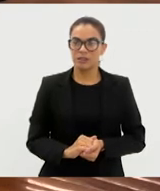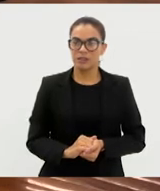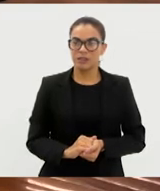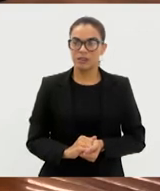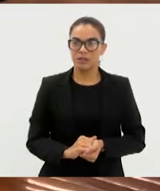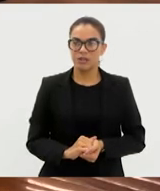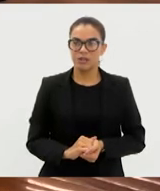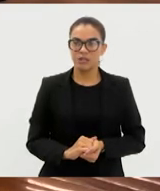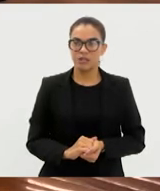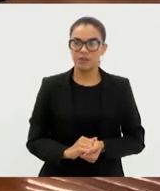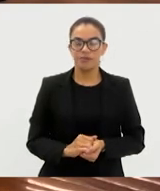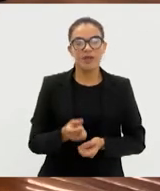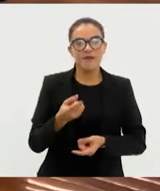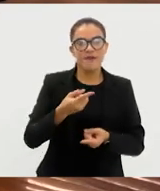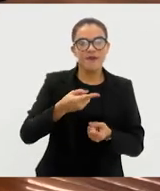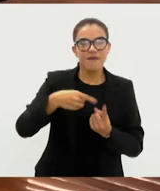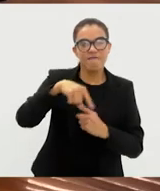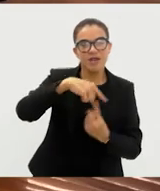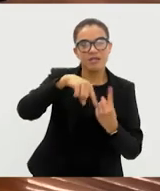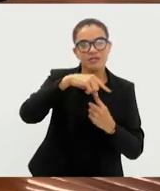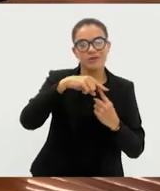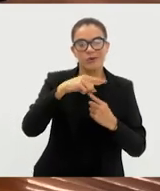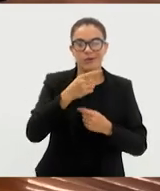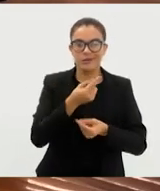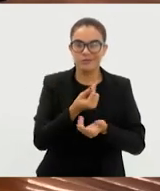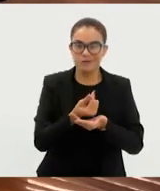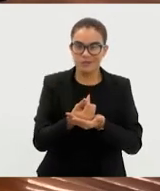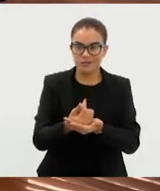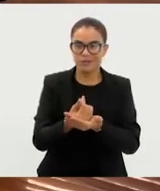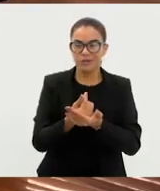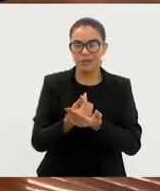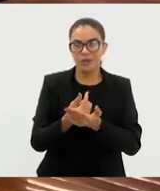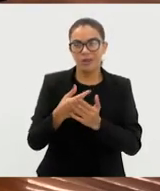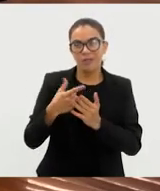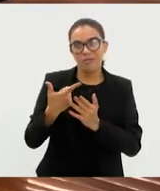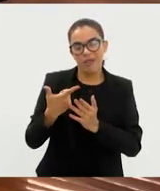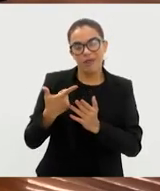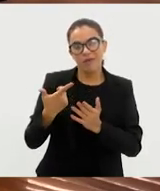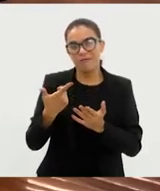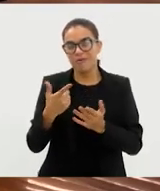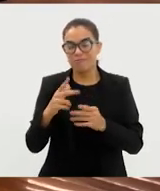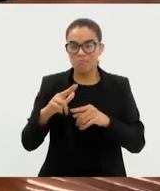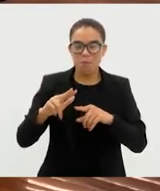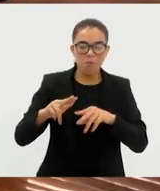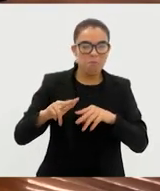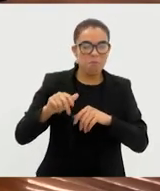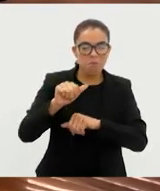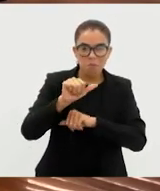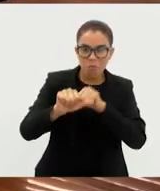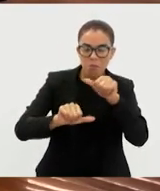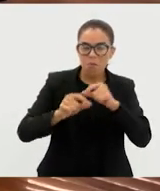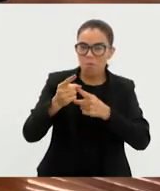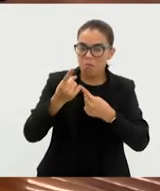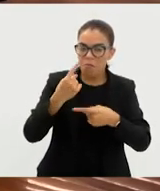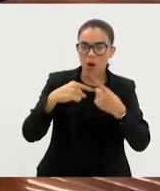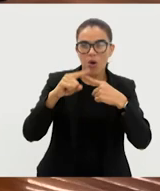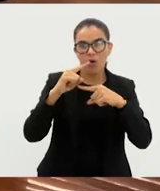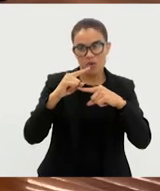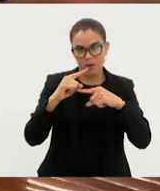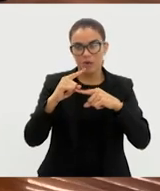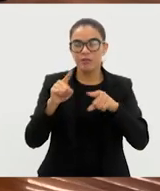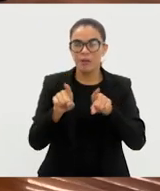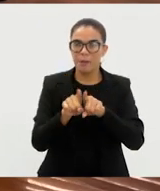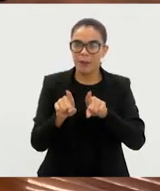Inversões financeiras aqui, uma queda e amortização da dívida, um salto grande porque pela retomada